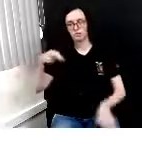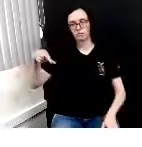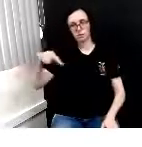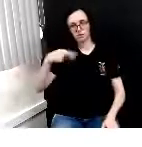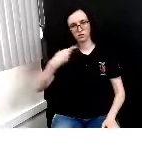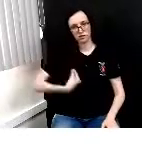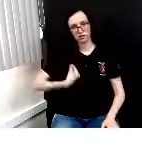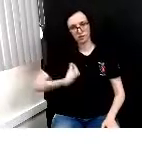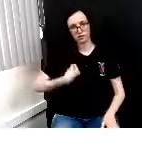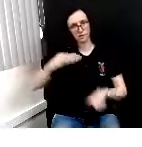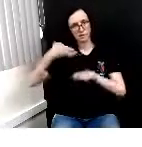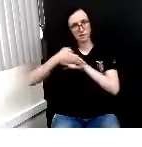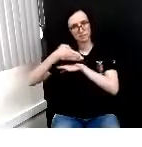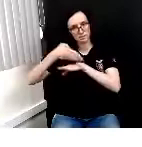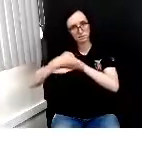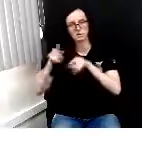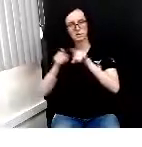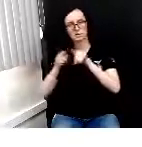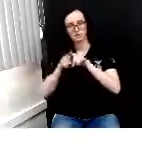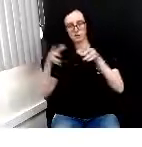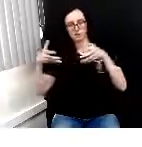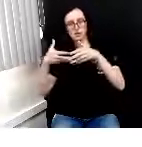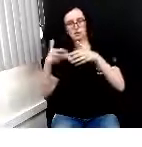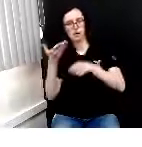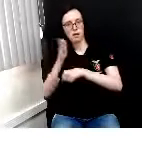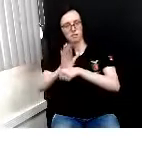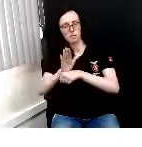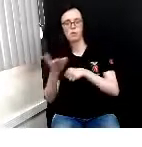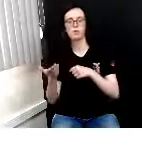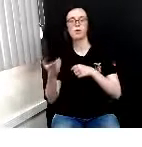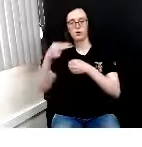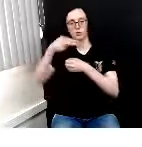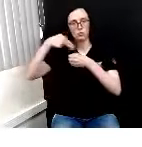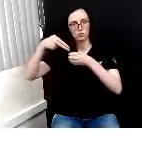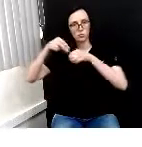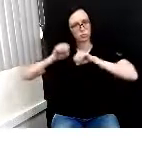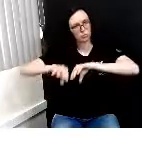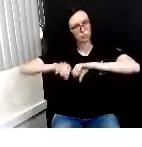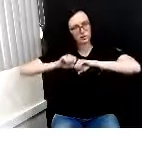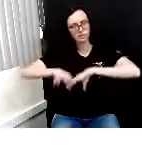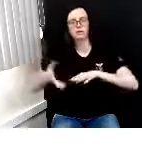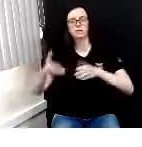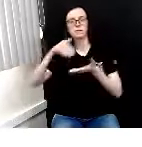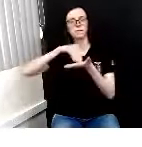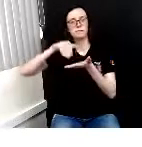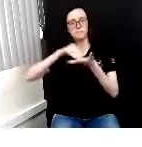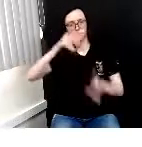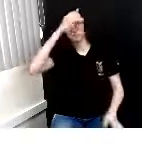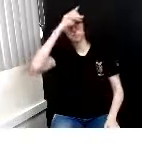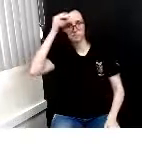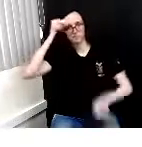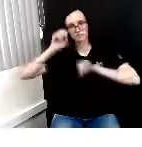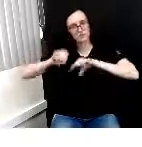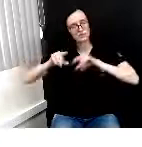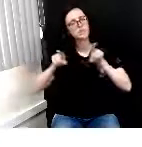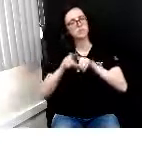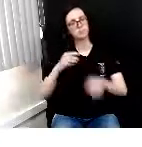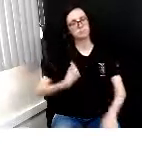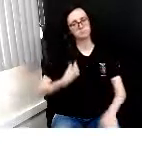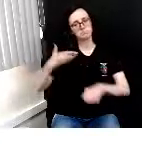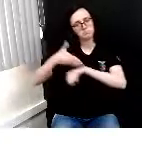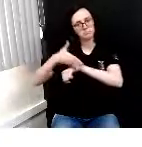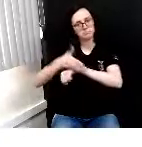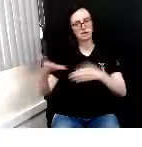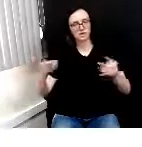professores que estão participando, equipes de apoio, núcleos regionais de educação, secretarias municipais de educação também estão participando